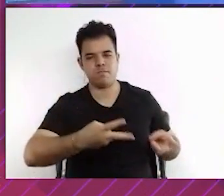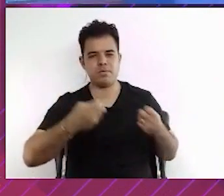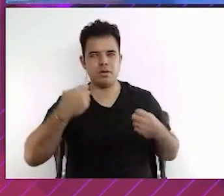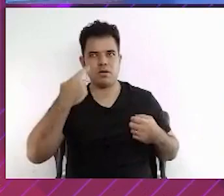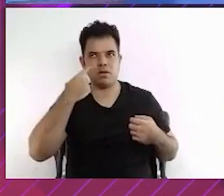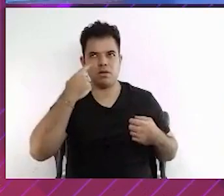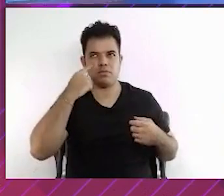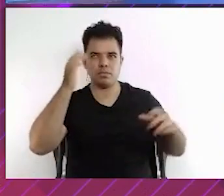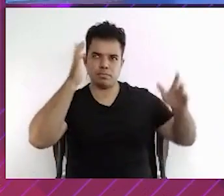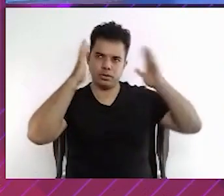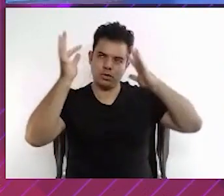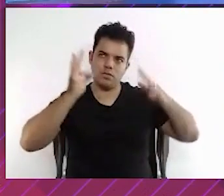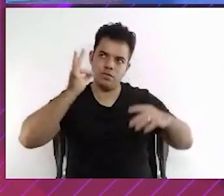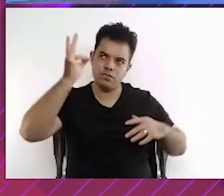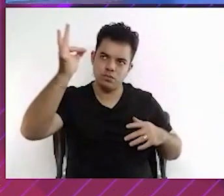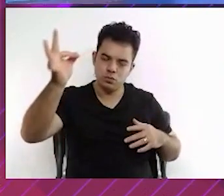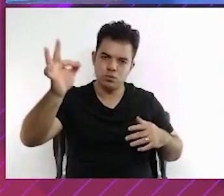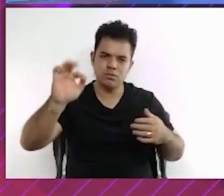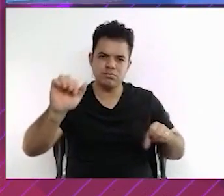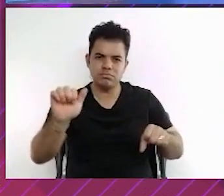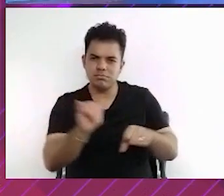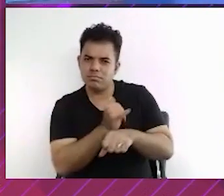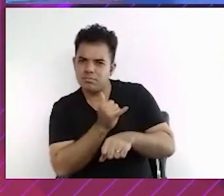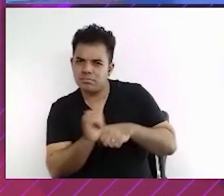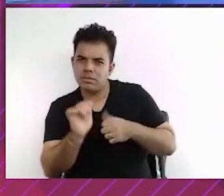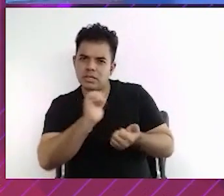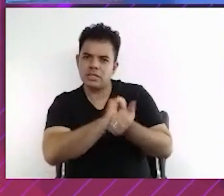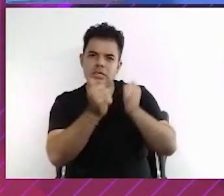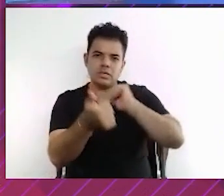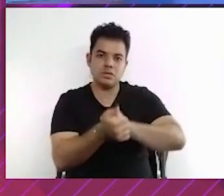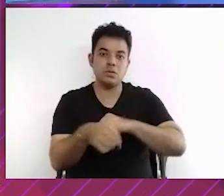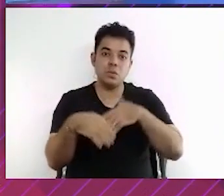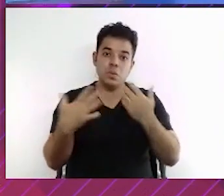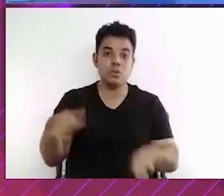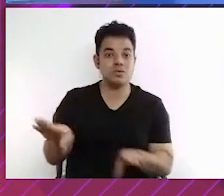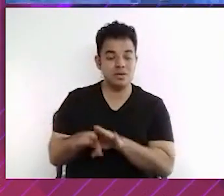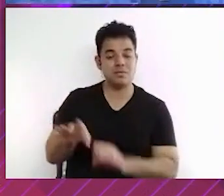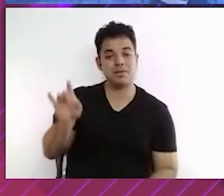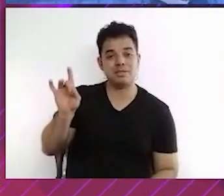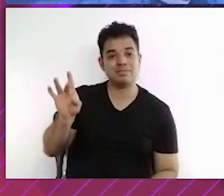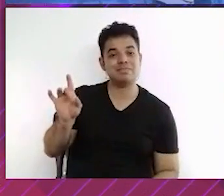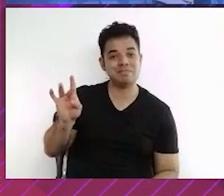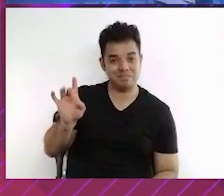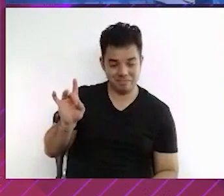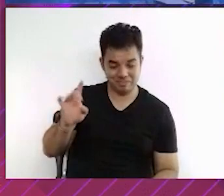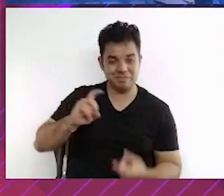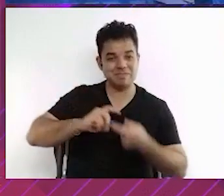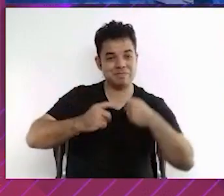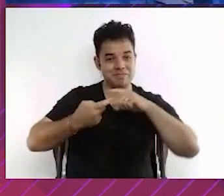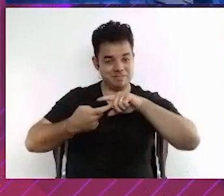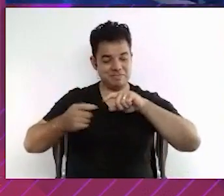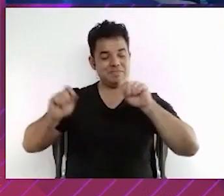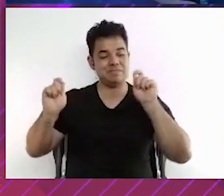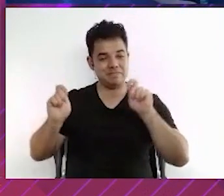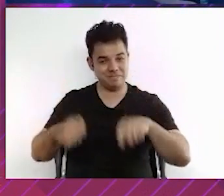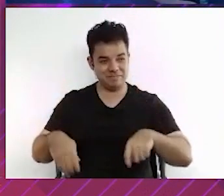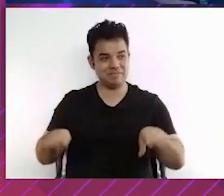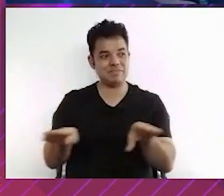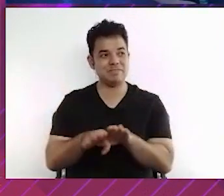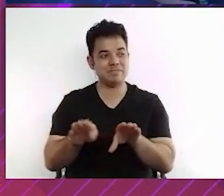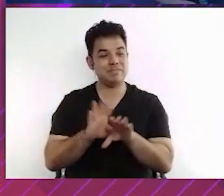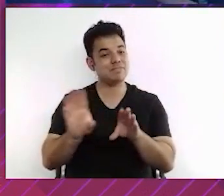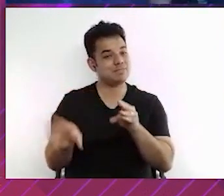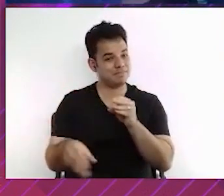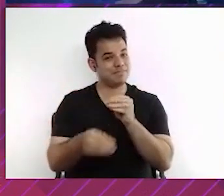previsões, otimizações ou automatizações. E é aí que entra a ciência de